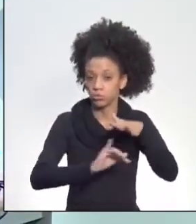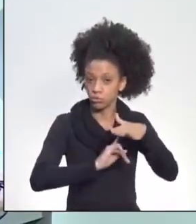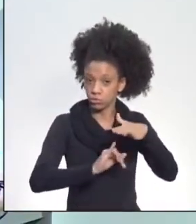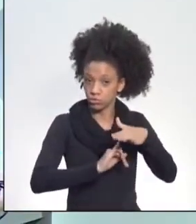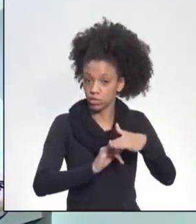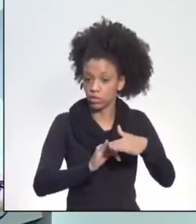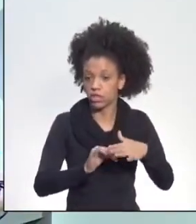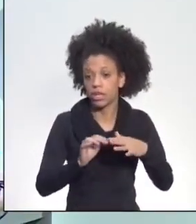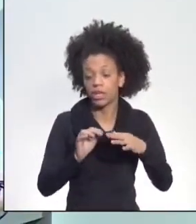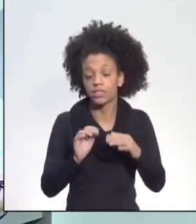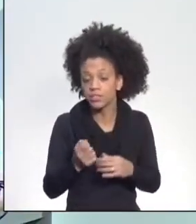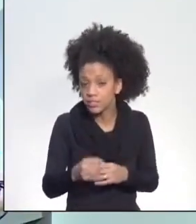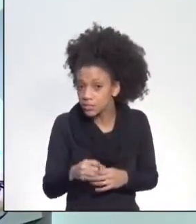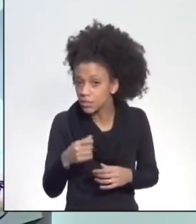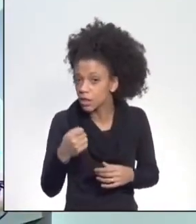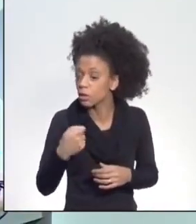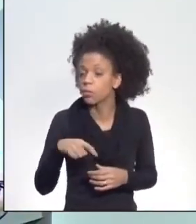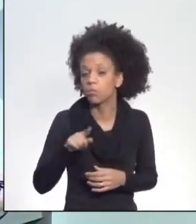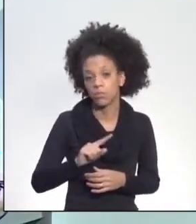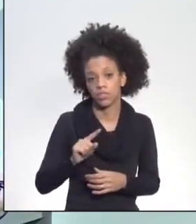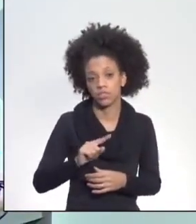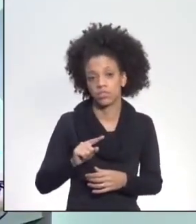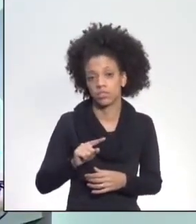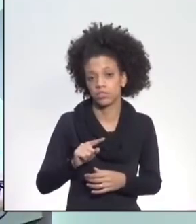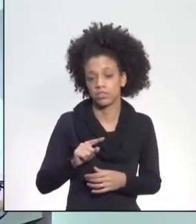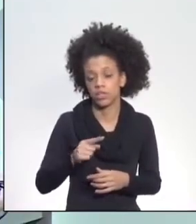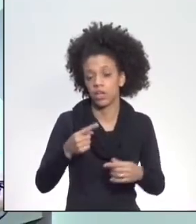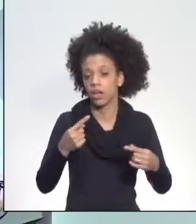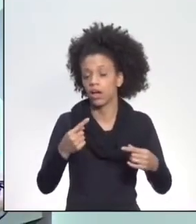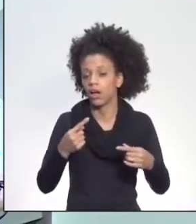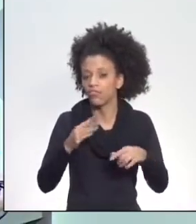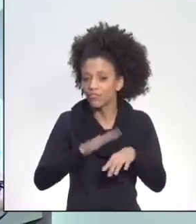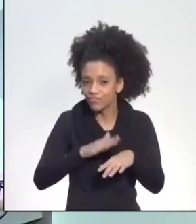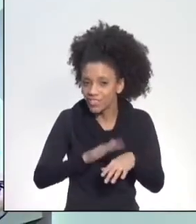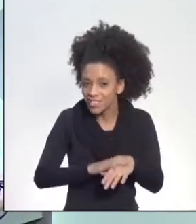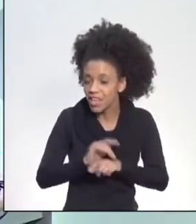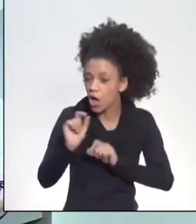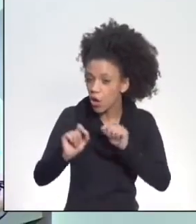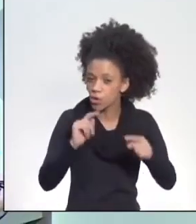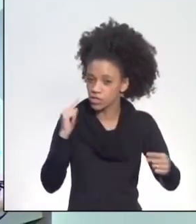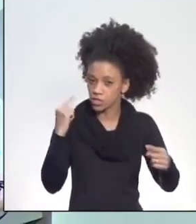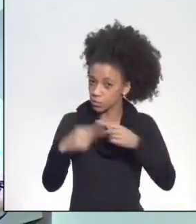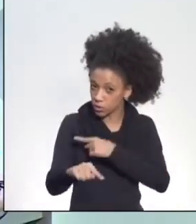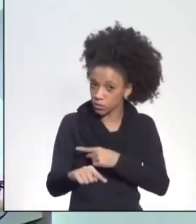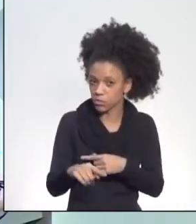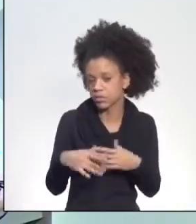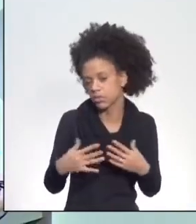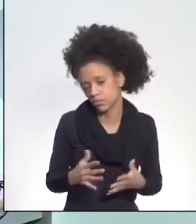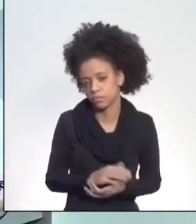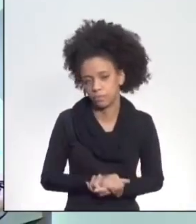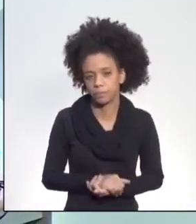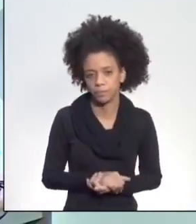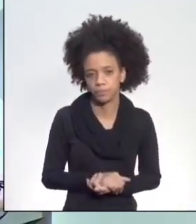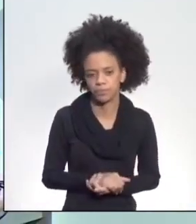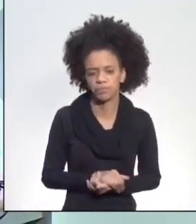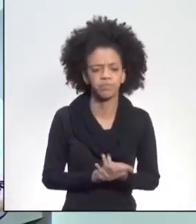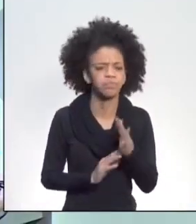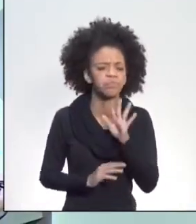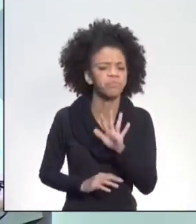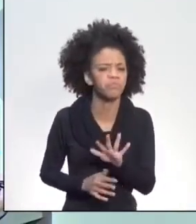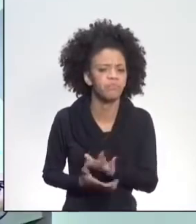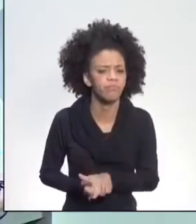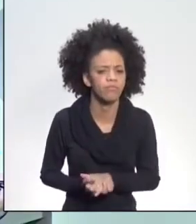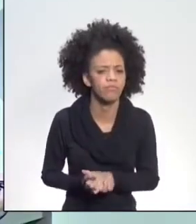sem a necessidade, né, da gente incorrer em crime, tá? E tudo mais, tá bom? Olha só,